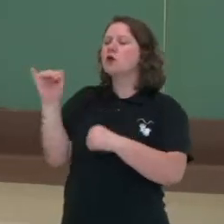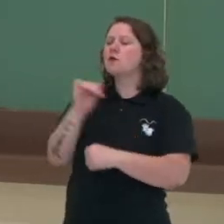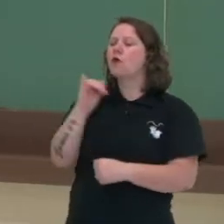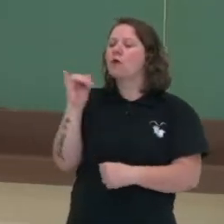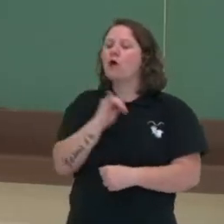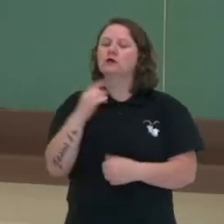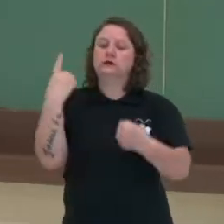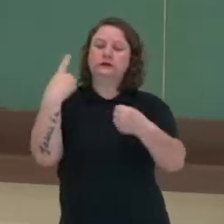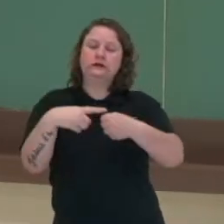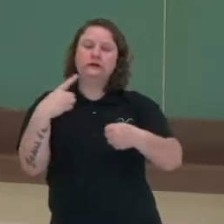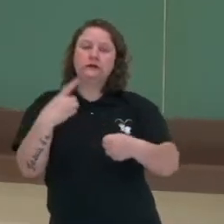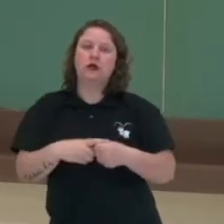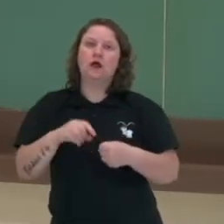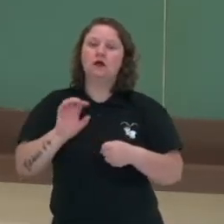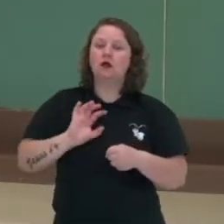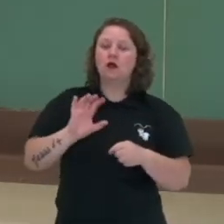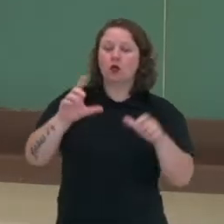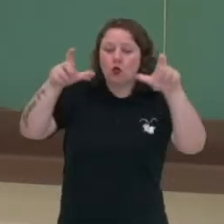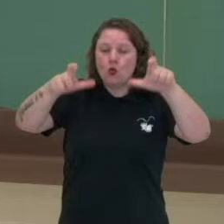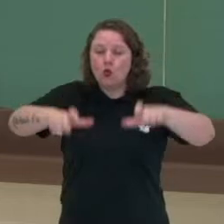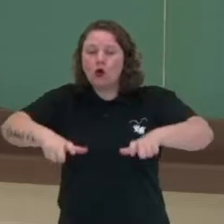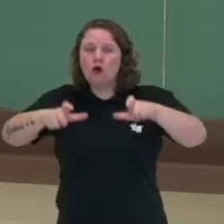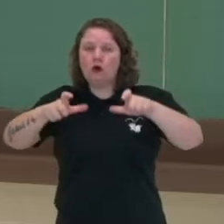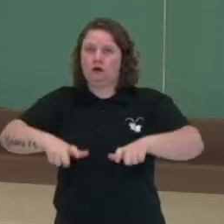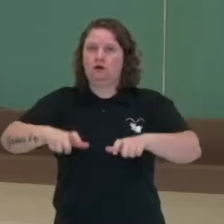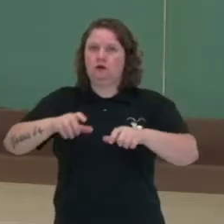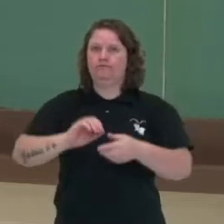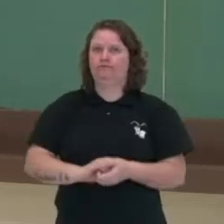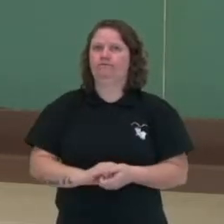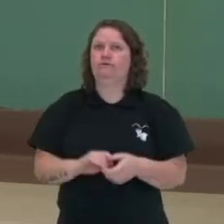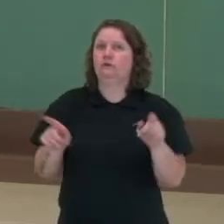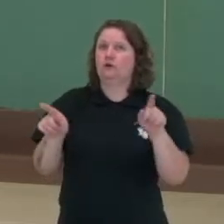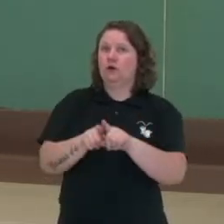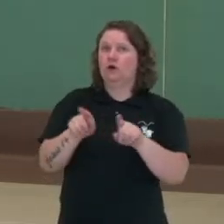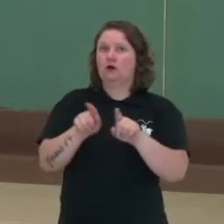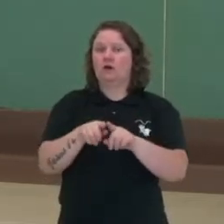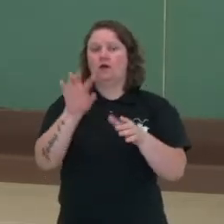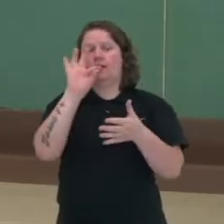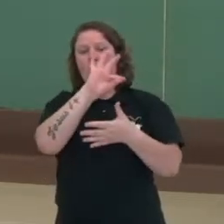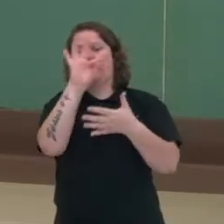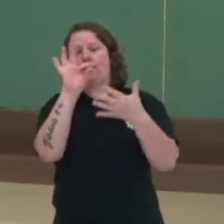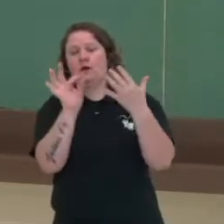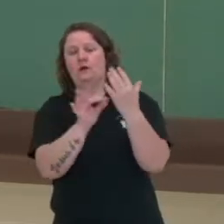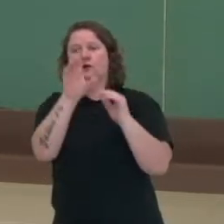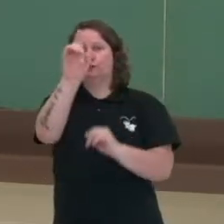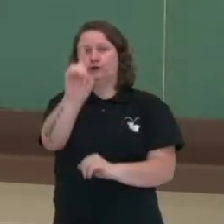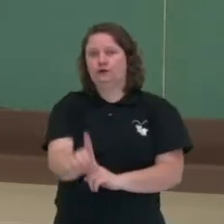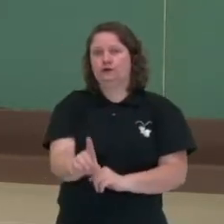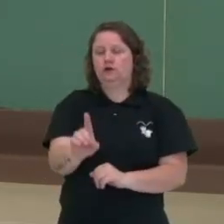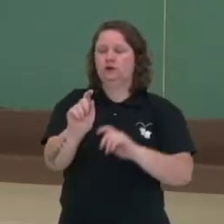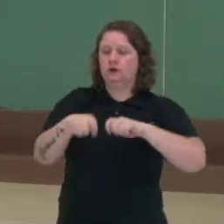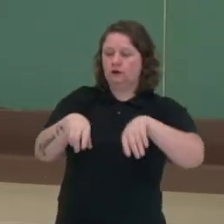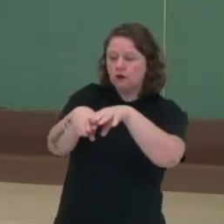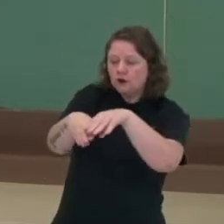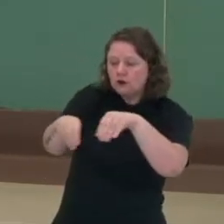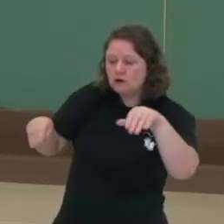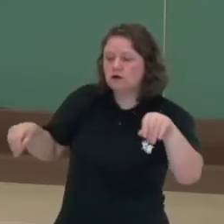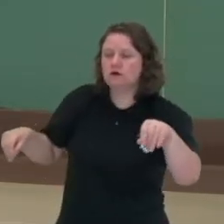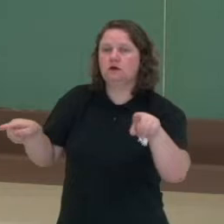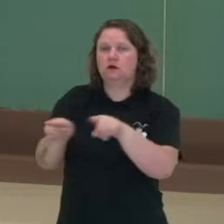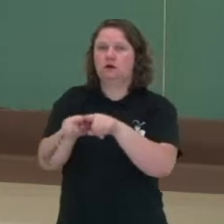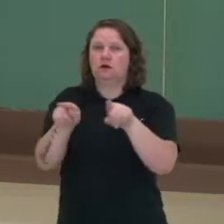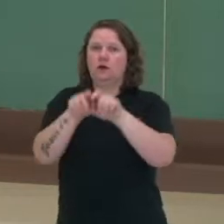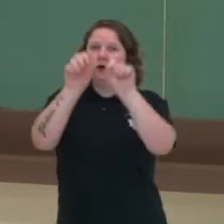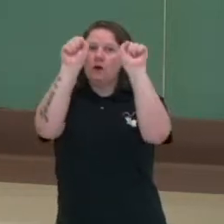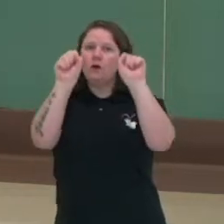uma vila. Seria um feudo, ele recebeu um feudo, é uma cessão de direitos. Poderia ser sobre a terra, poderia ser, inclusive, o